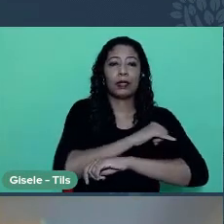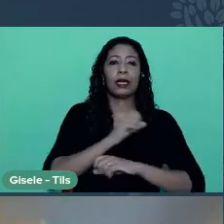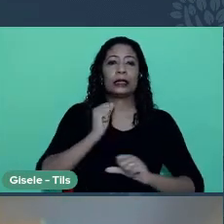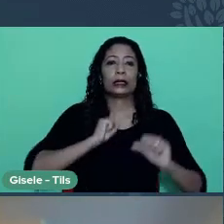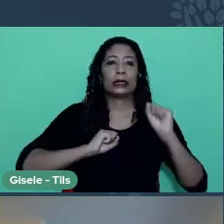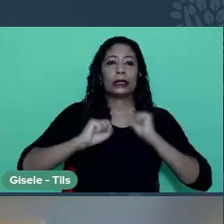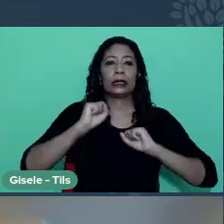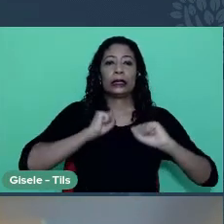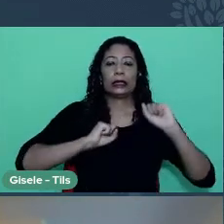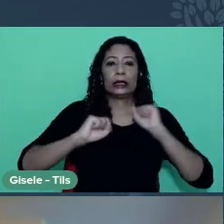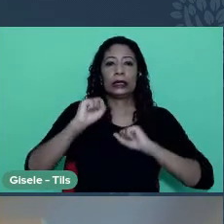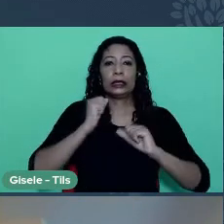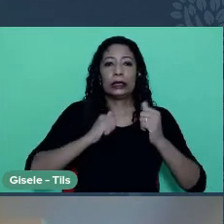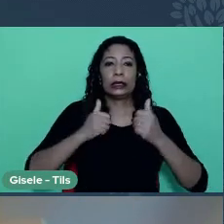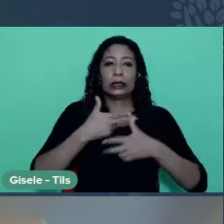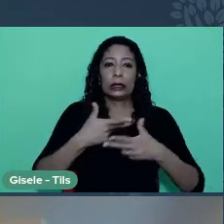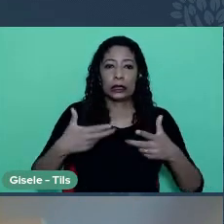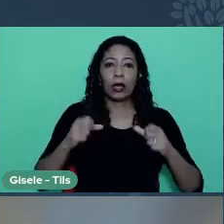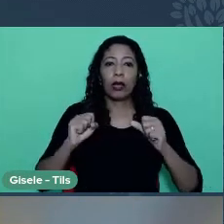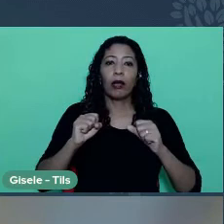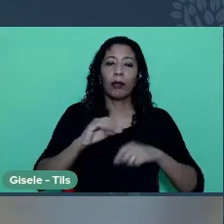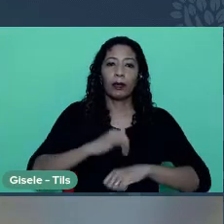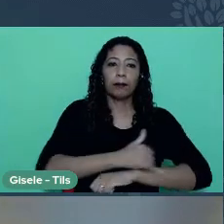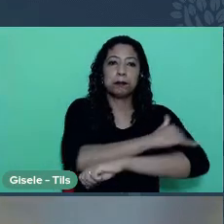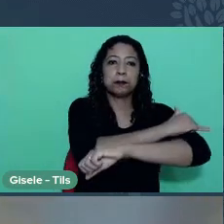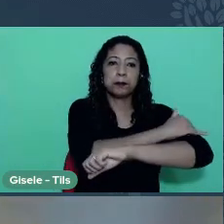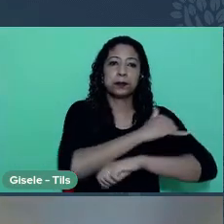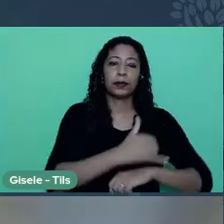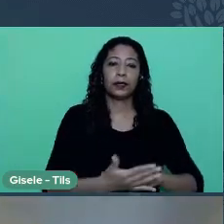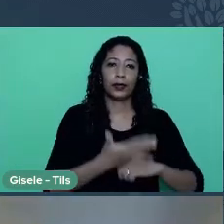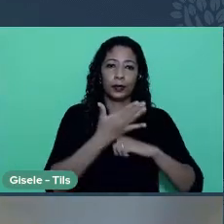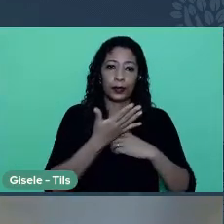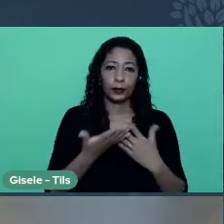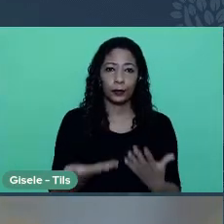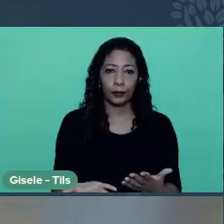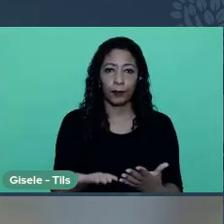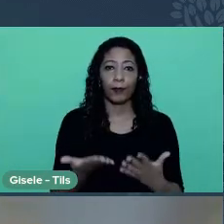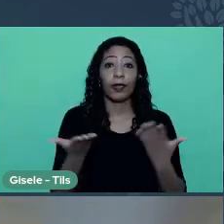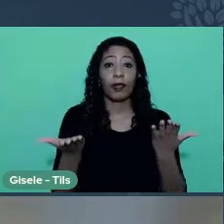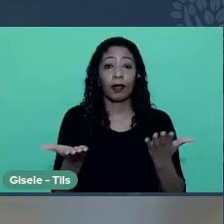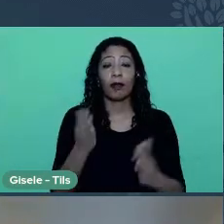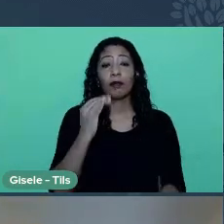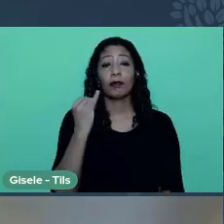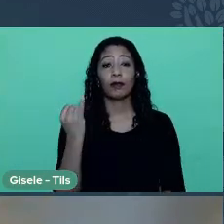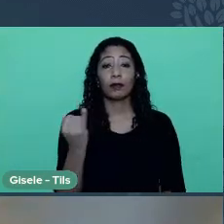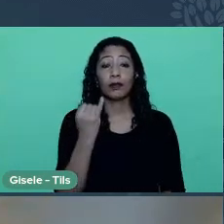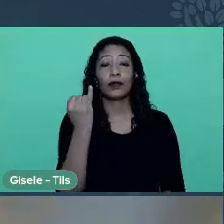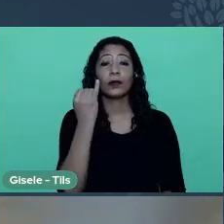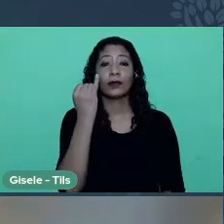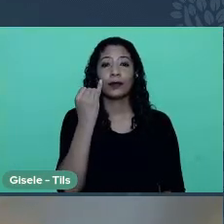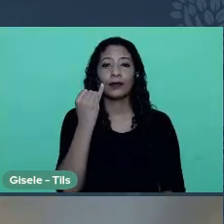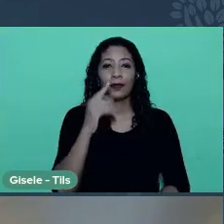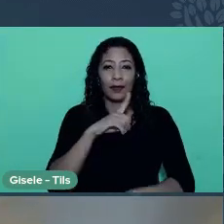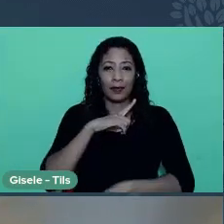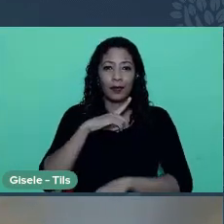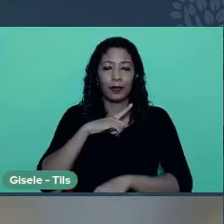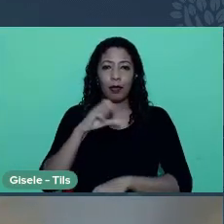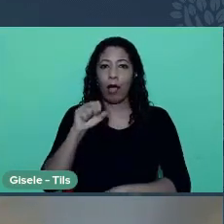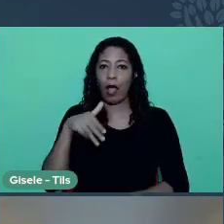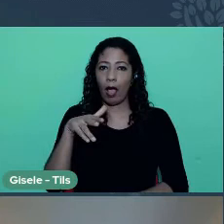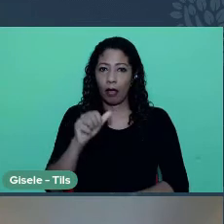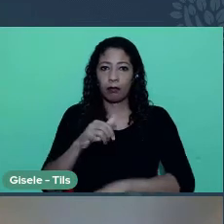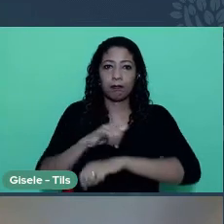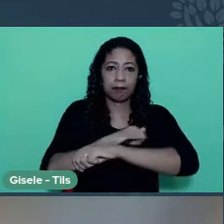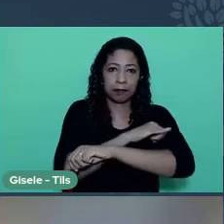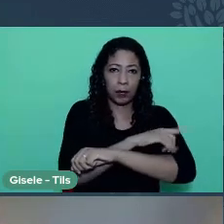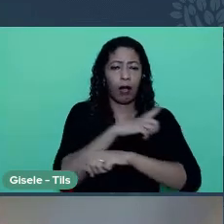coisa do tipo, né? Então, o ideal para a pessoa que tem asma e obesidade, ela tem, além do tratamento convencional